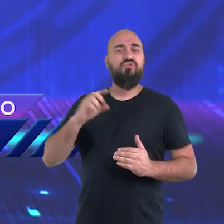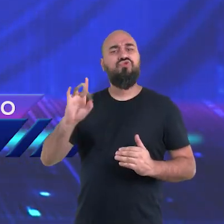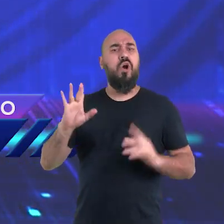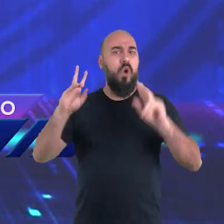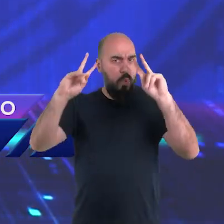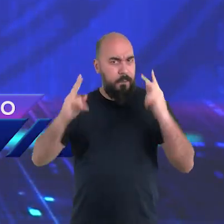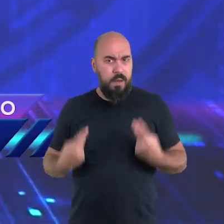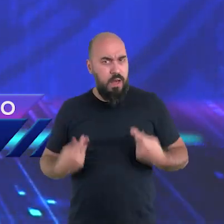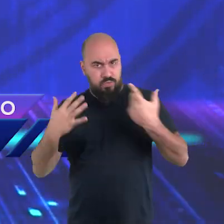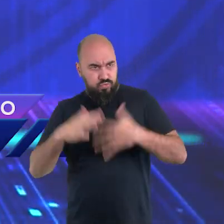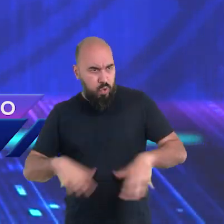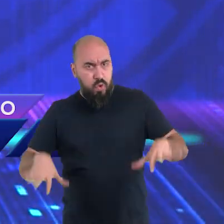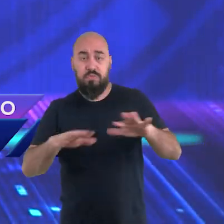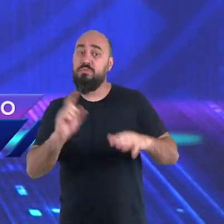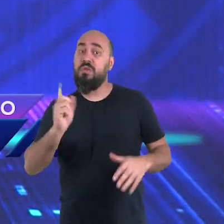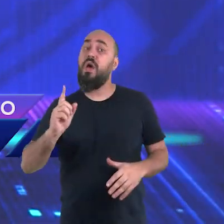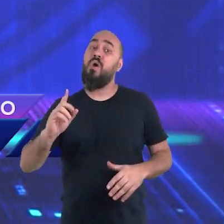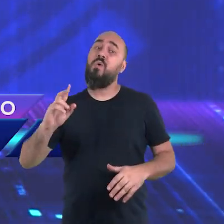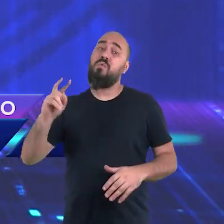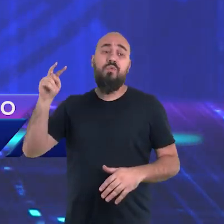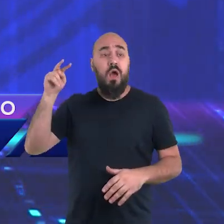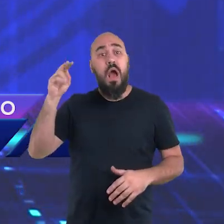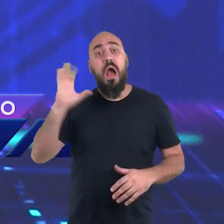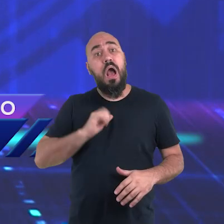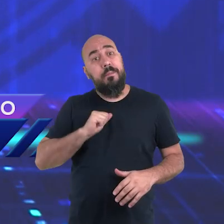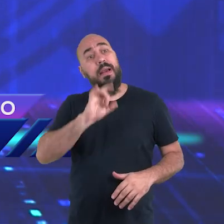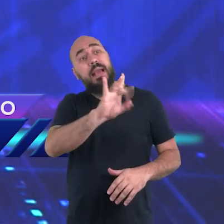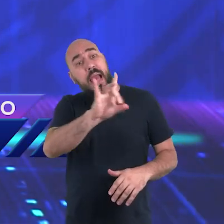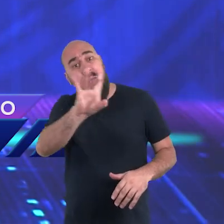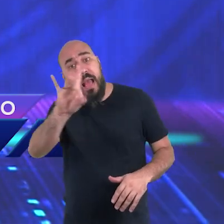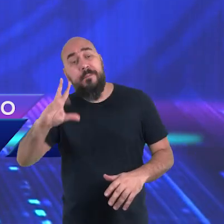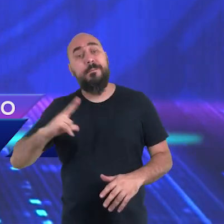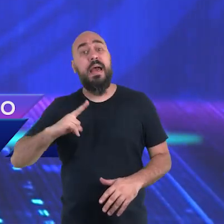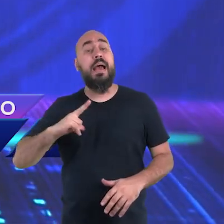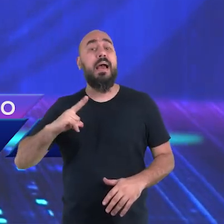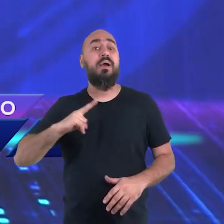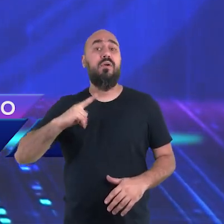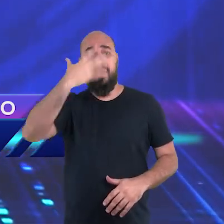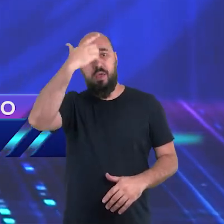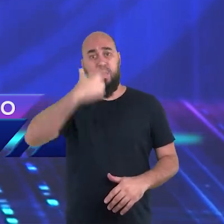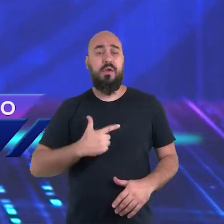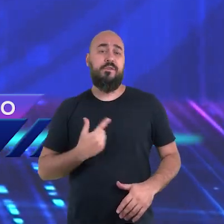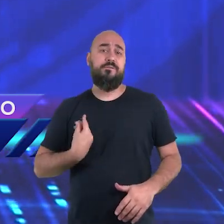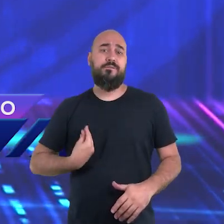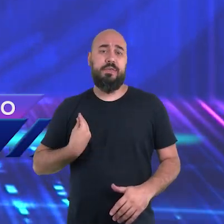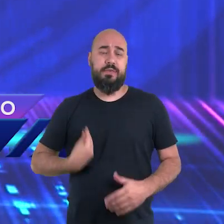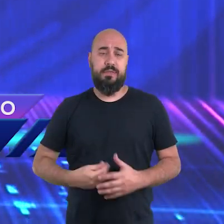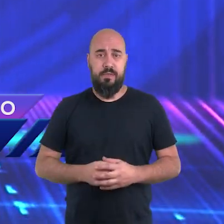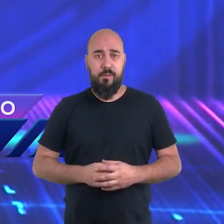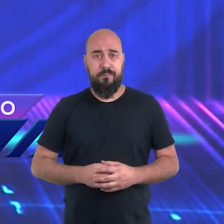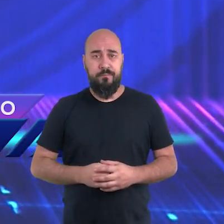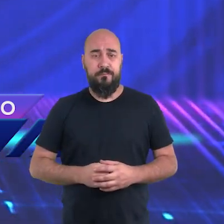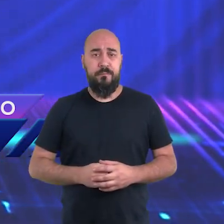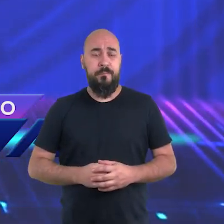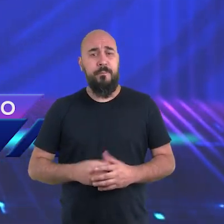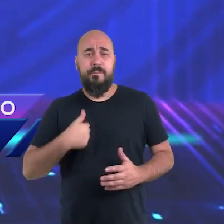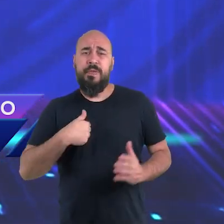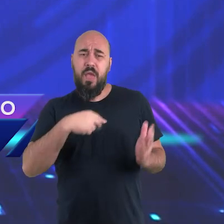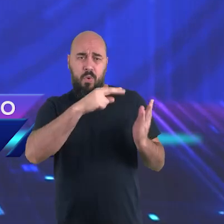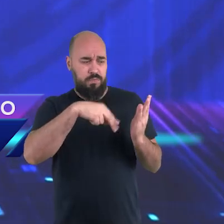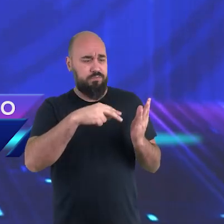Deus nos ama como pessoas individualmente. Eu estava lendo recentemente a história de um